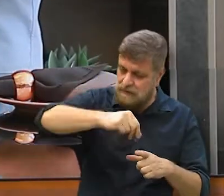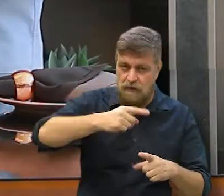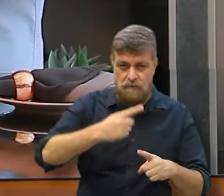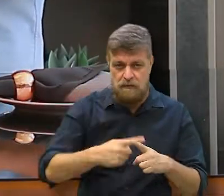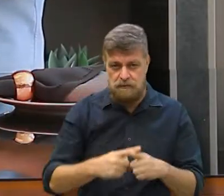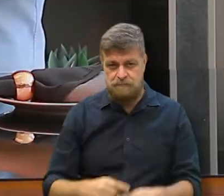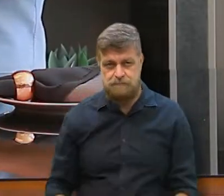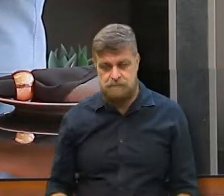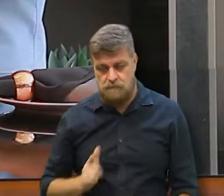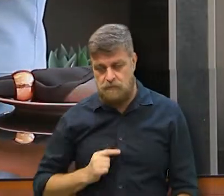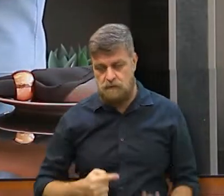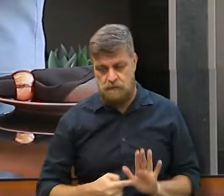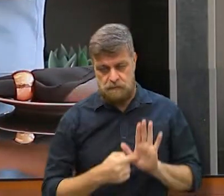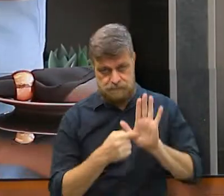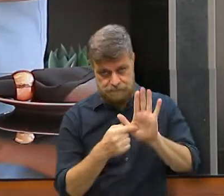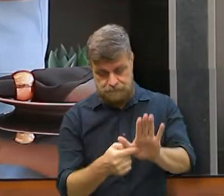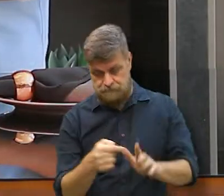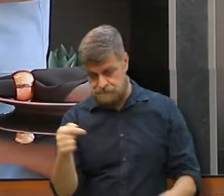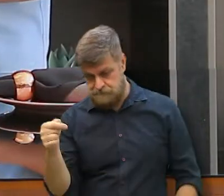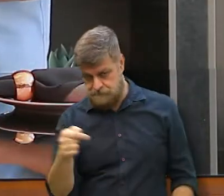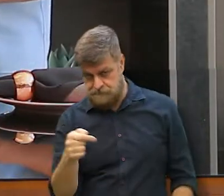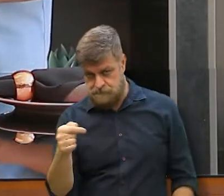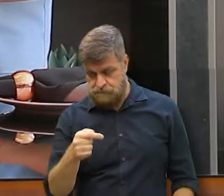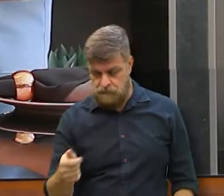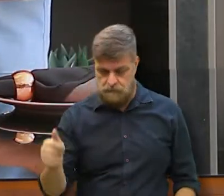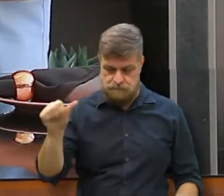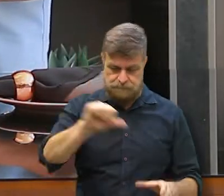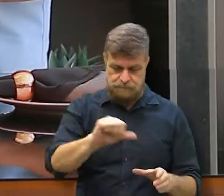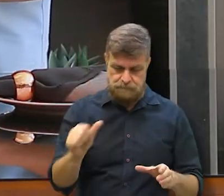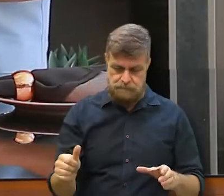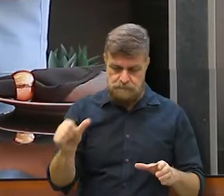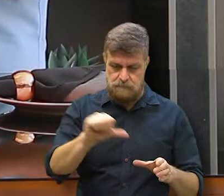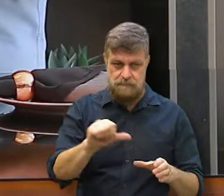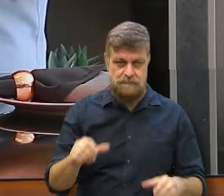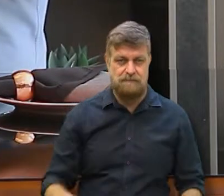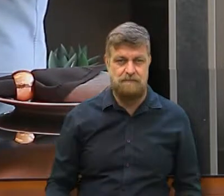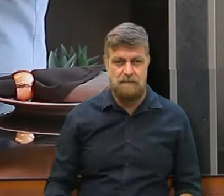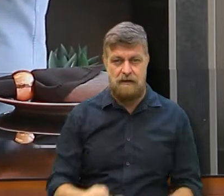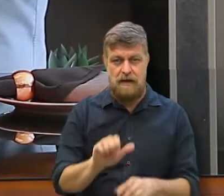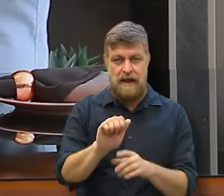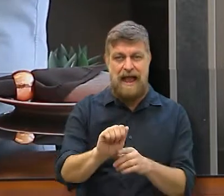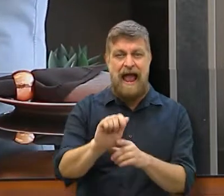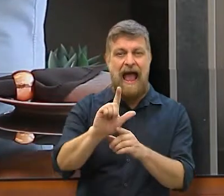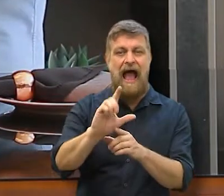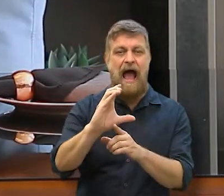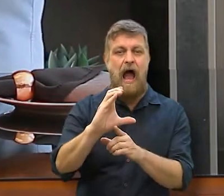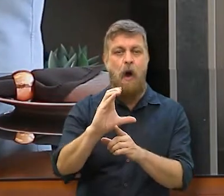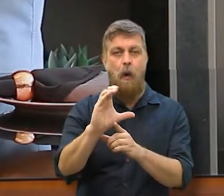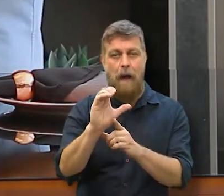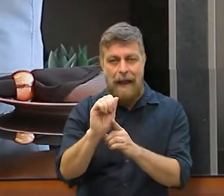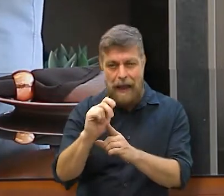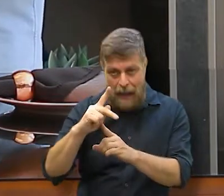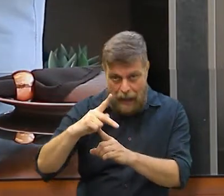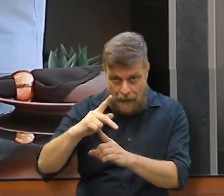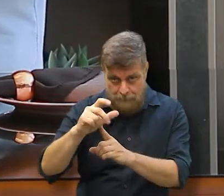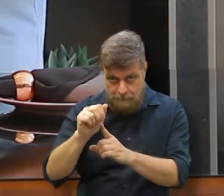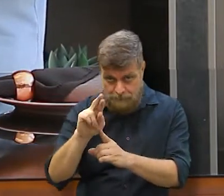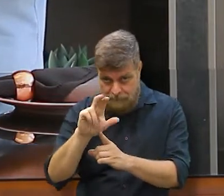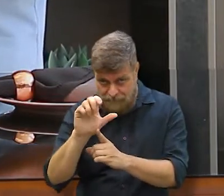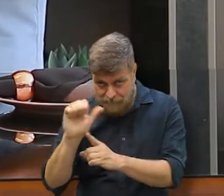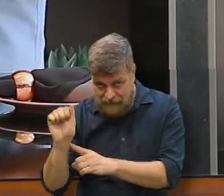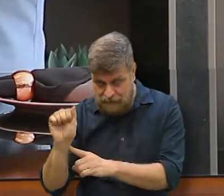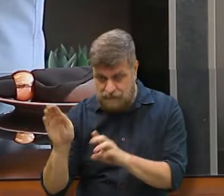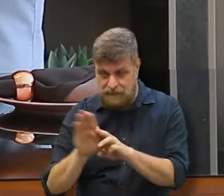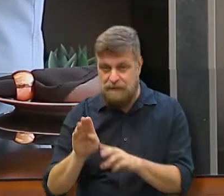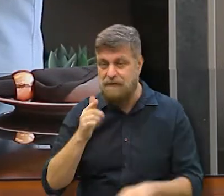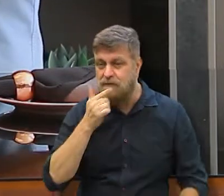Porque dois ingredientes que nós vamos colocar aqui na nossa receita, que são as alcaparras, E o queijo